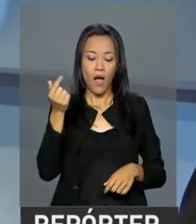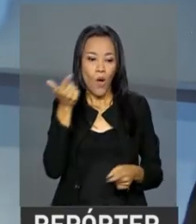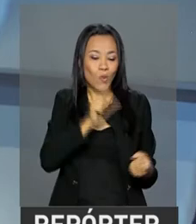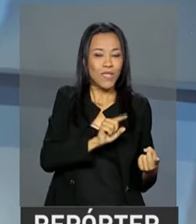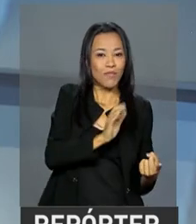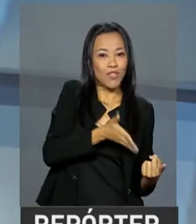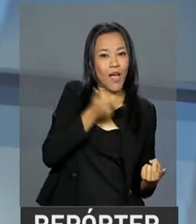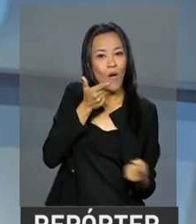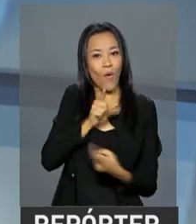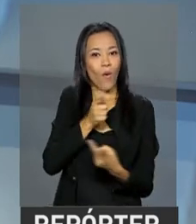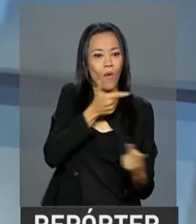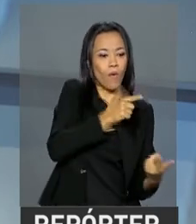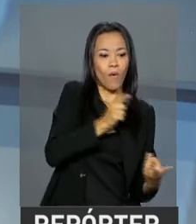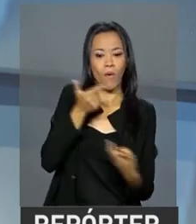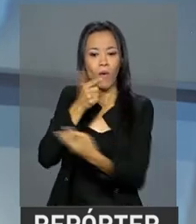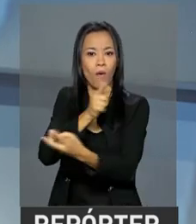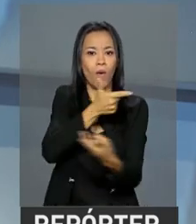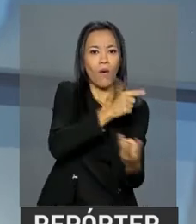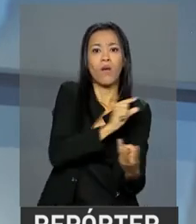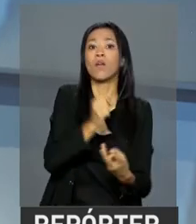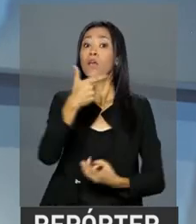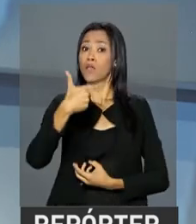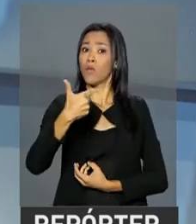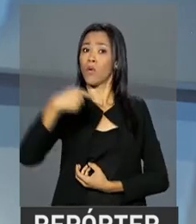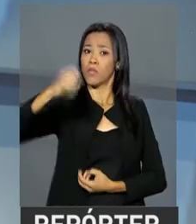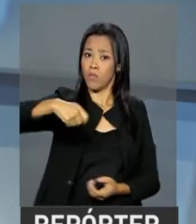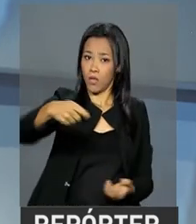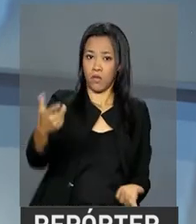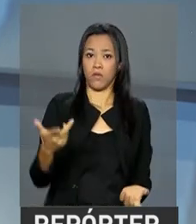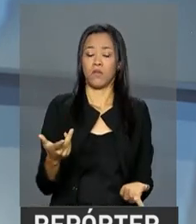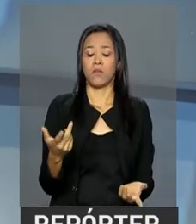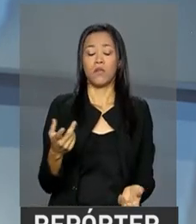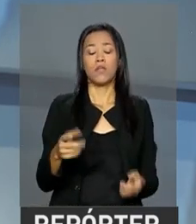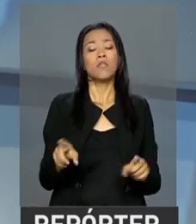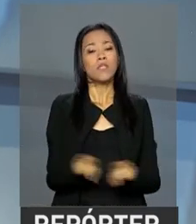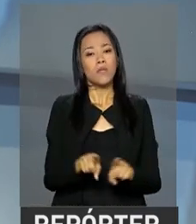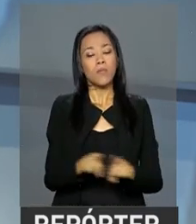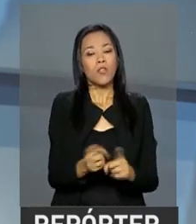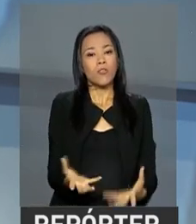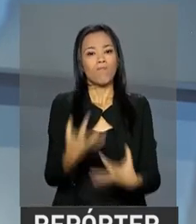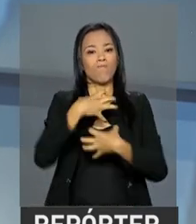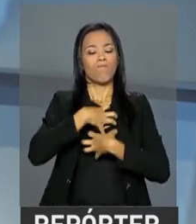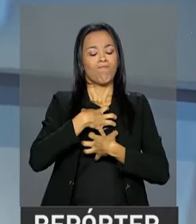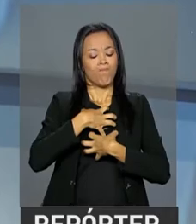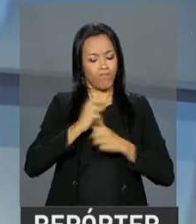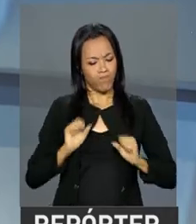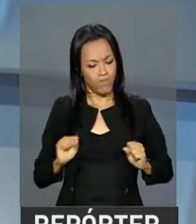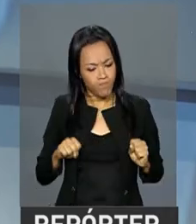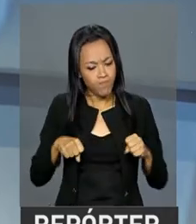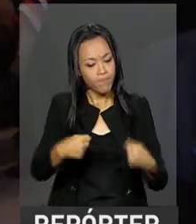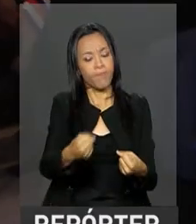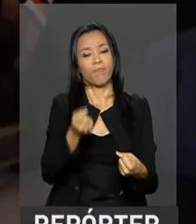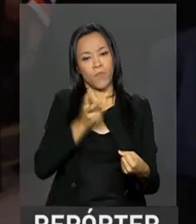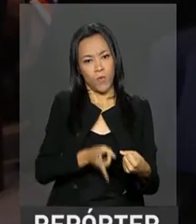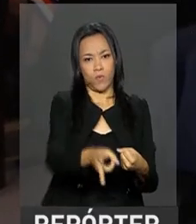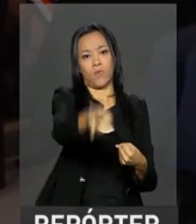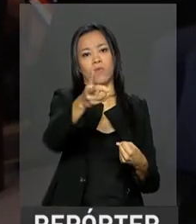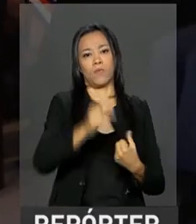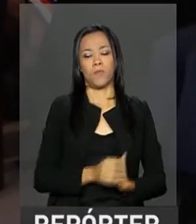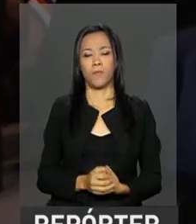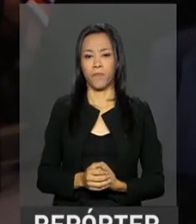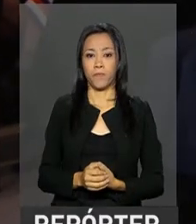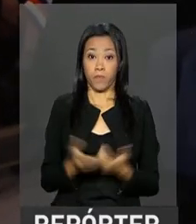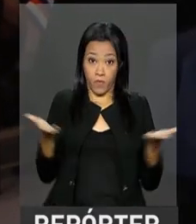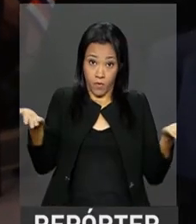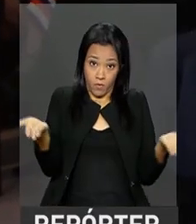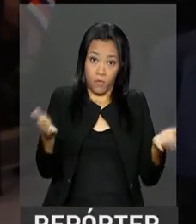que nós já fizemos nesses últimos 12 meses e nos encher de energia para continuar avançando.